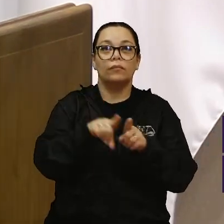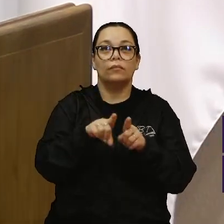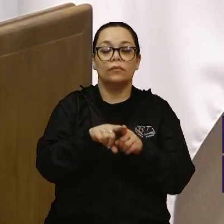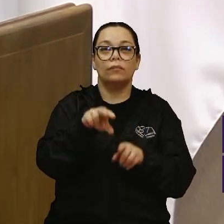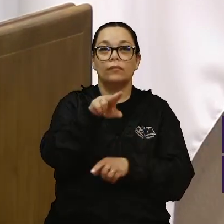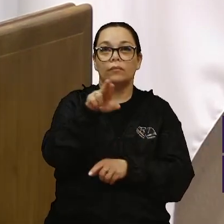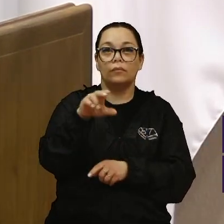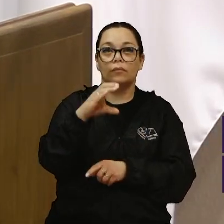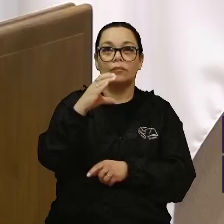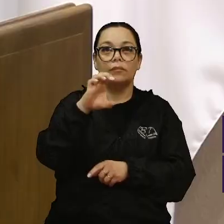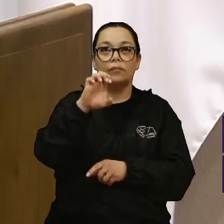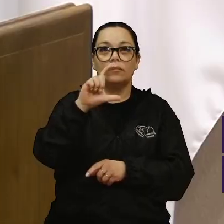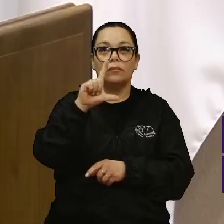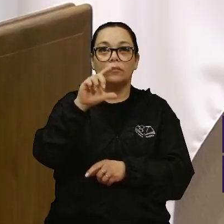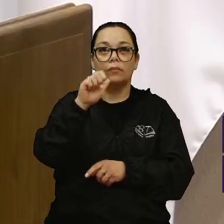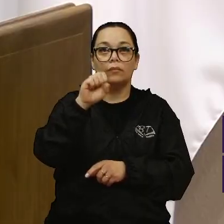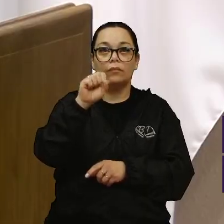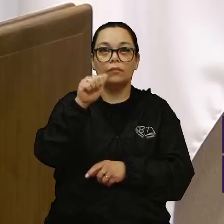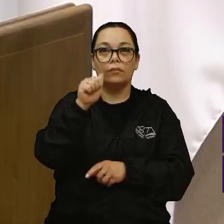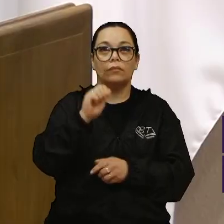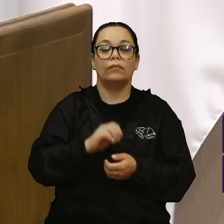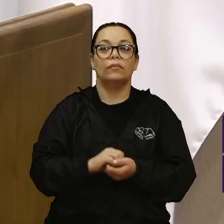irmã Celsa Zucco.